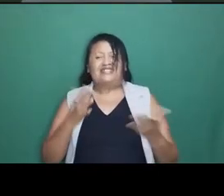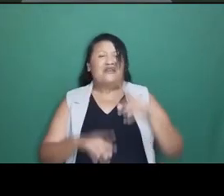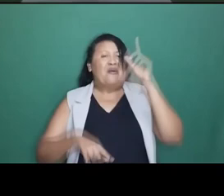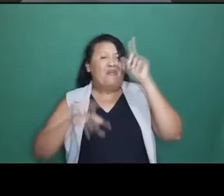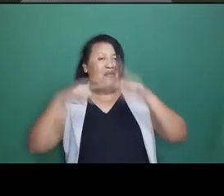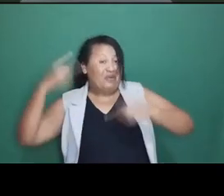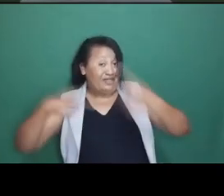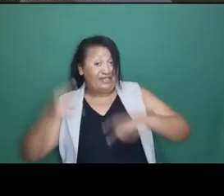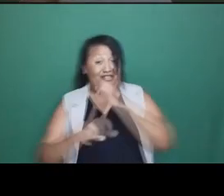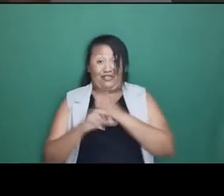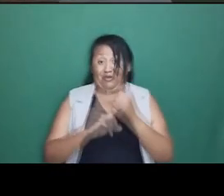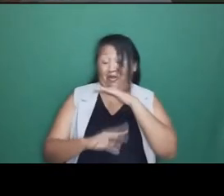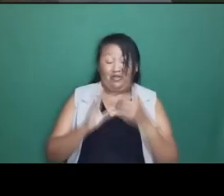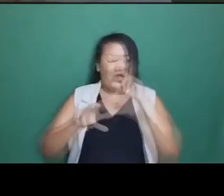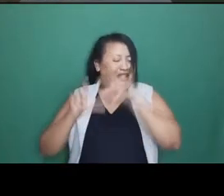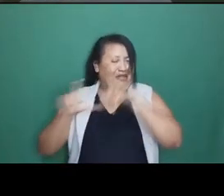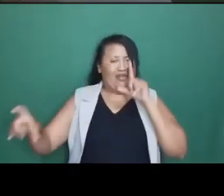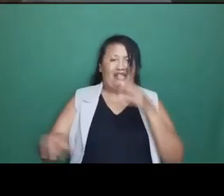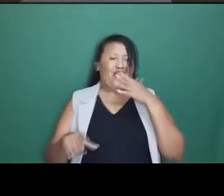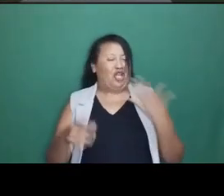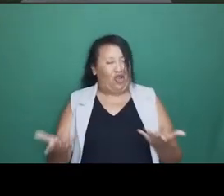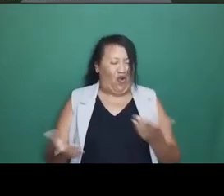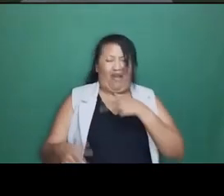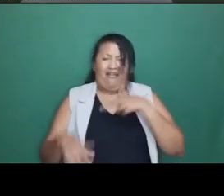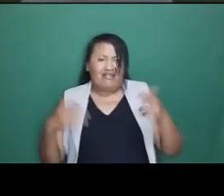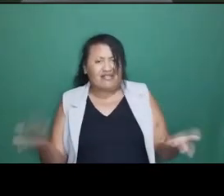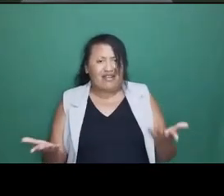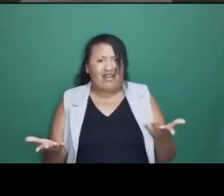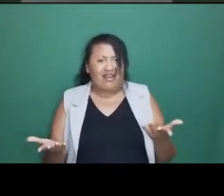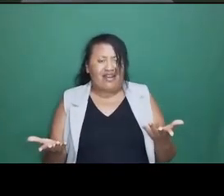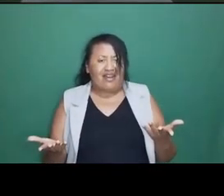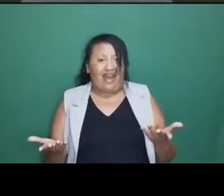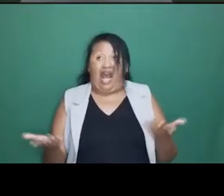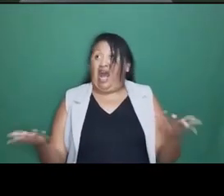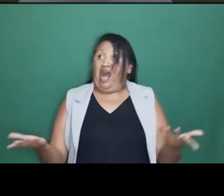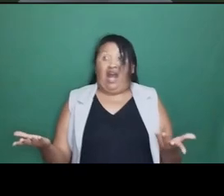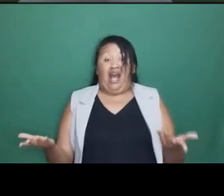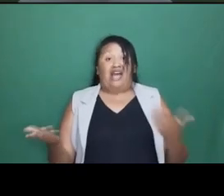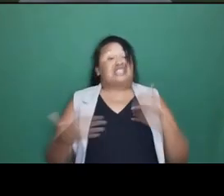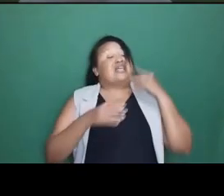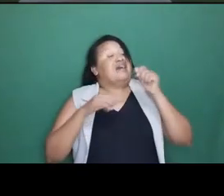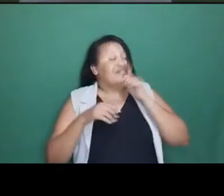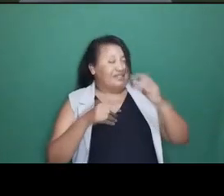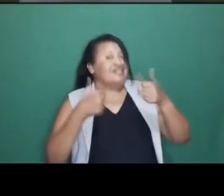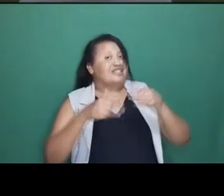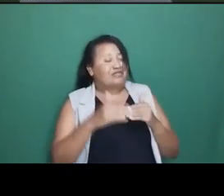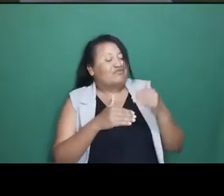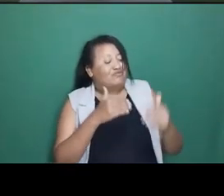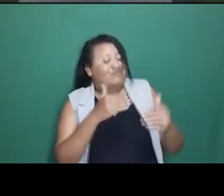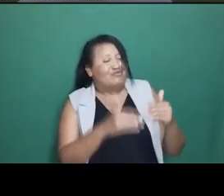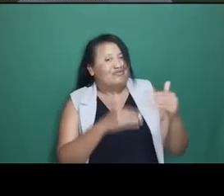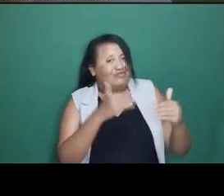para todos independentemente de cor raça religião a gente ainda tá engatinhando né